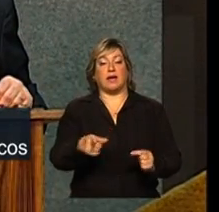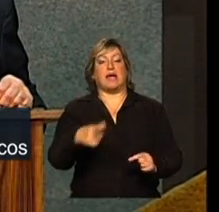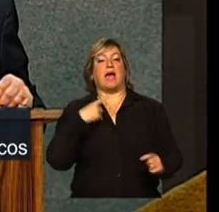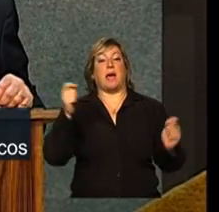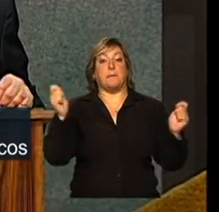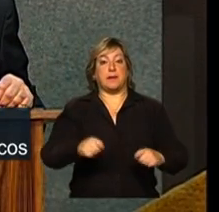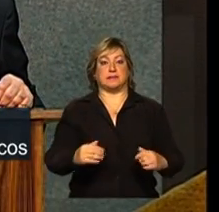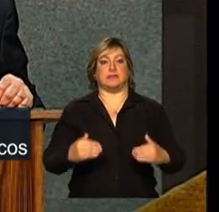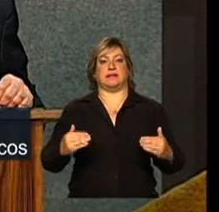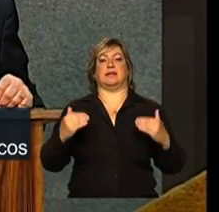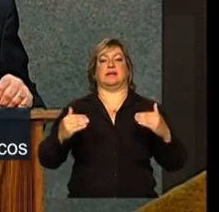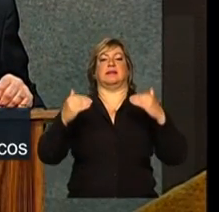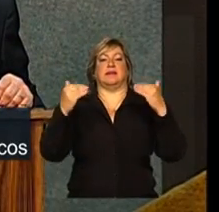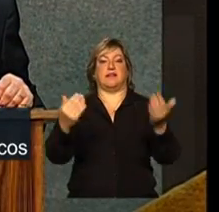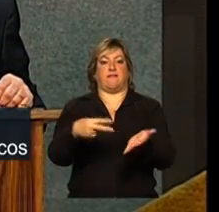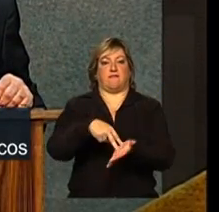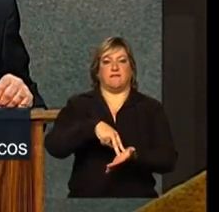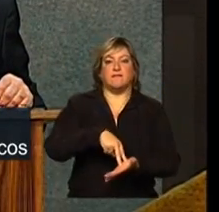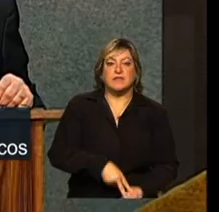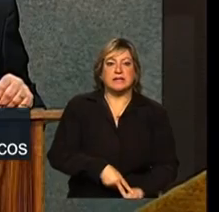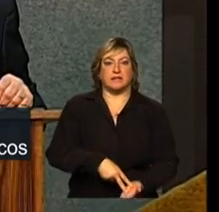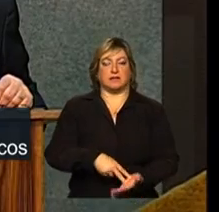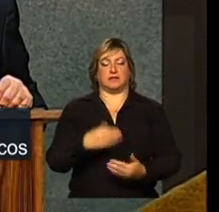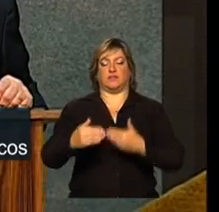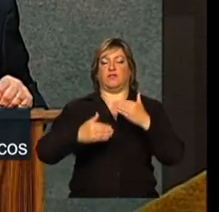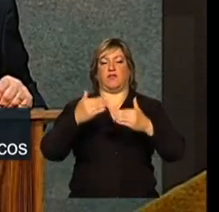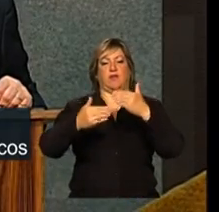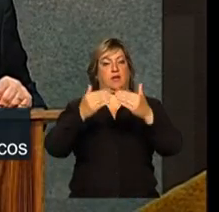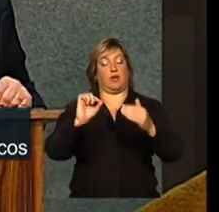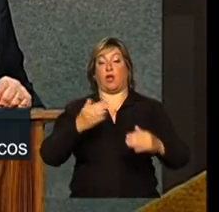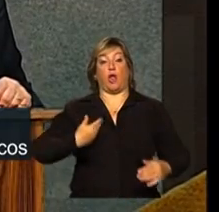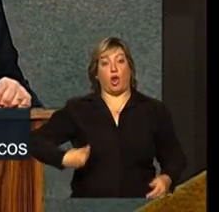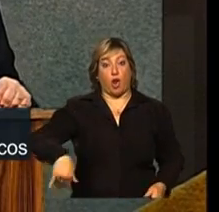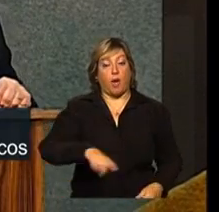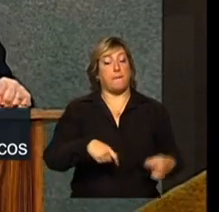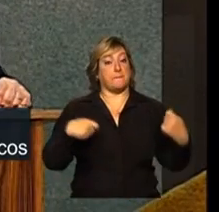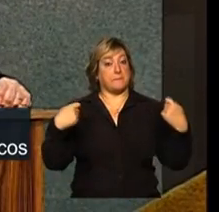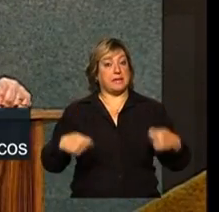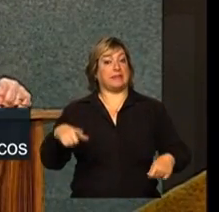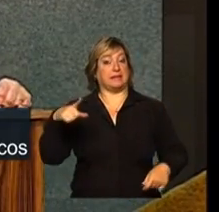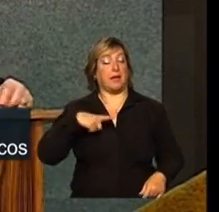de crescer, de se afirmar e de se desenvolver. Nós temos que ter